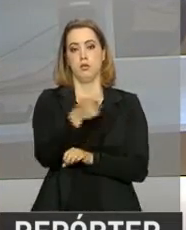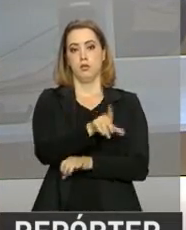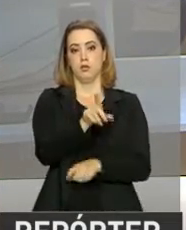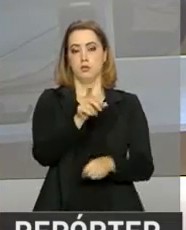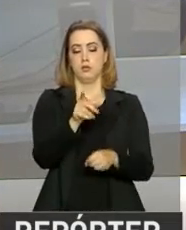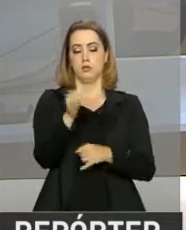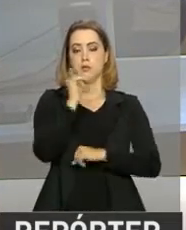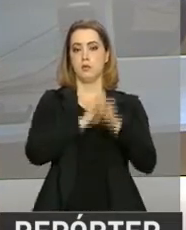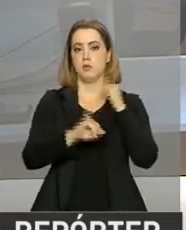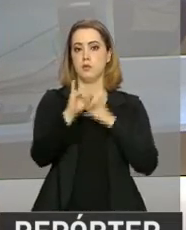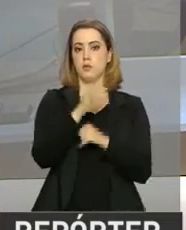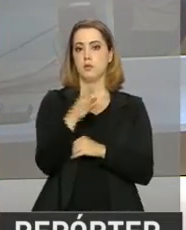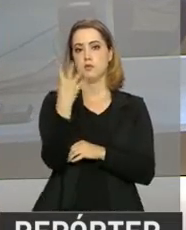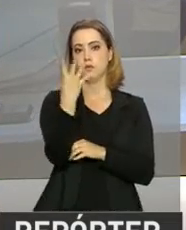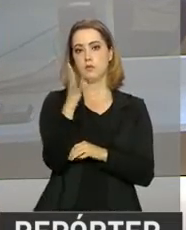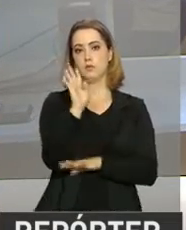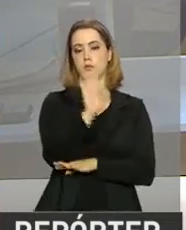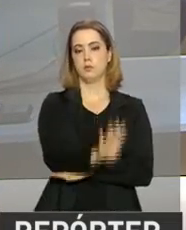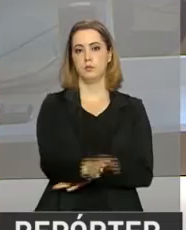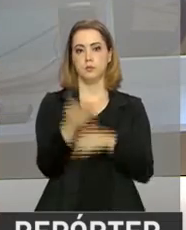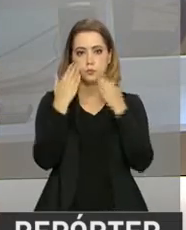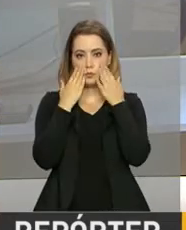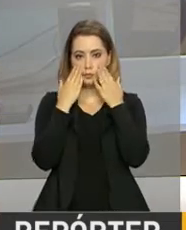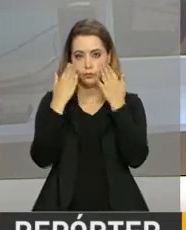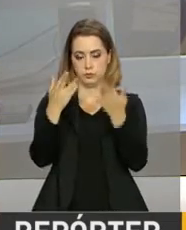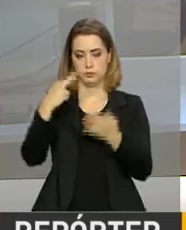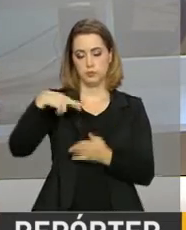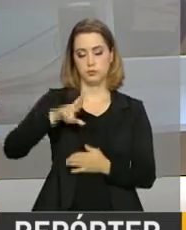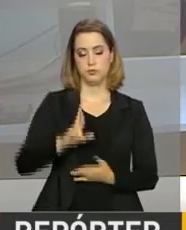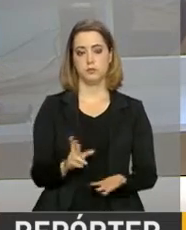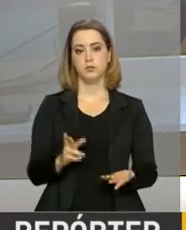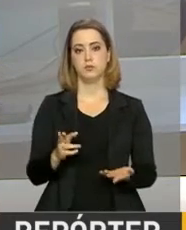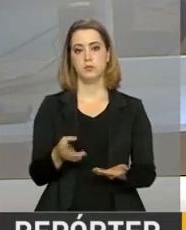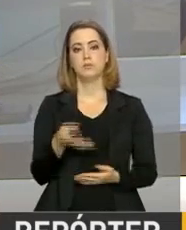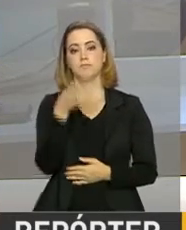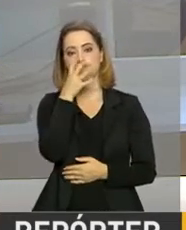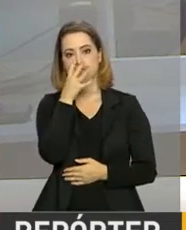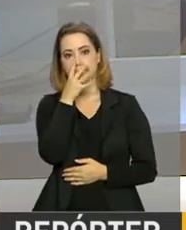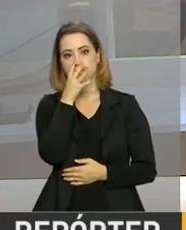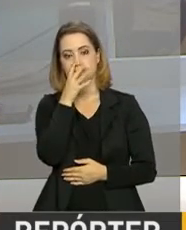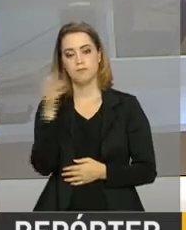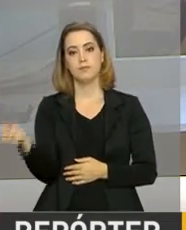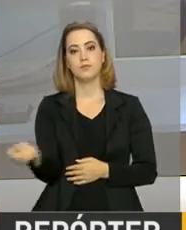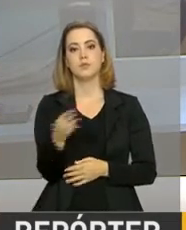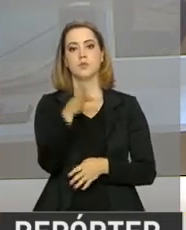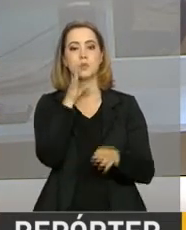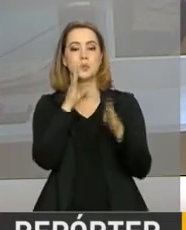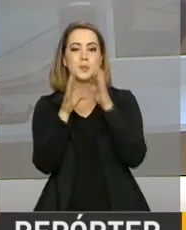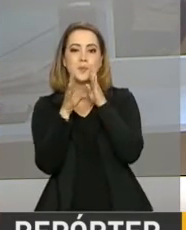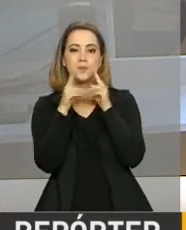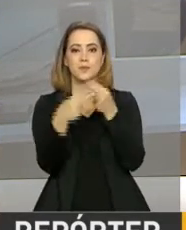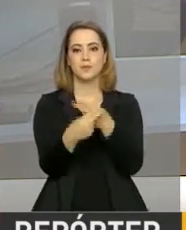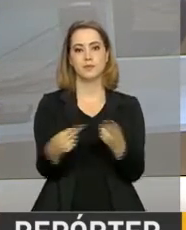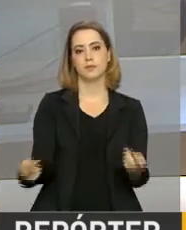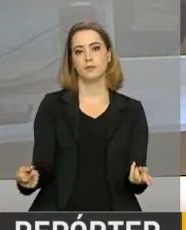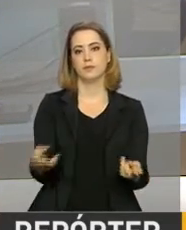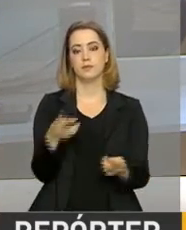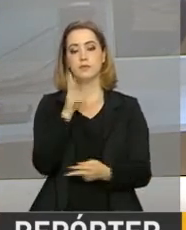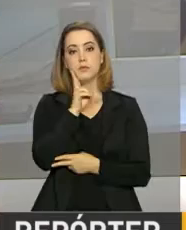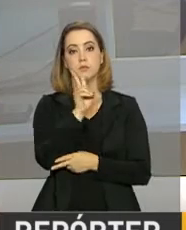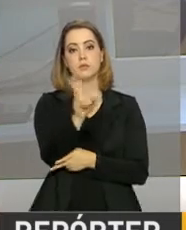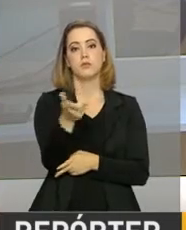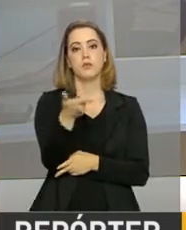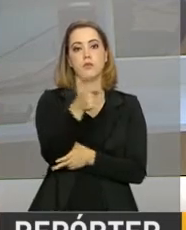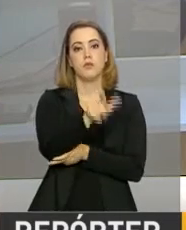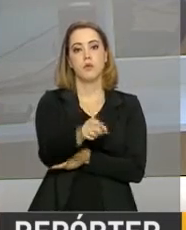momento com outras informações ou às quatro da tarde na próxima edição do repórter nbr acompanhe também as novidades pelas nossas redes sociais